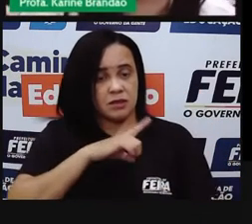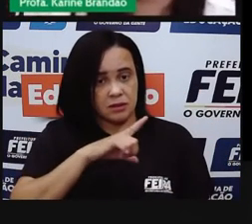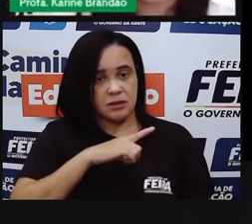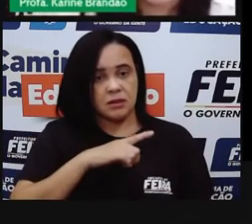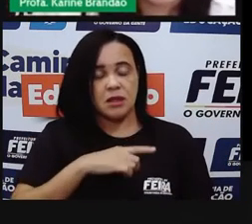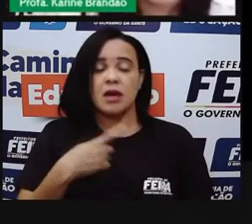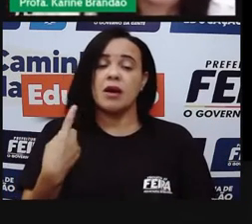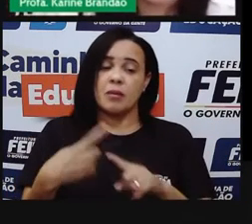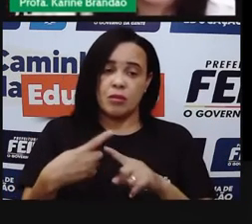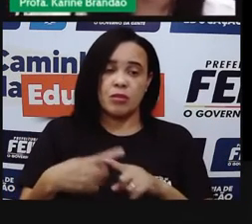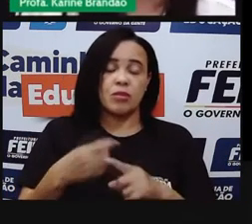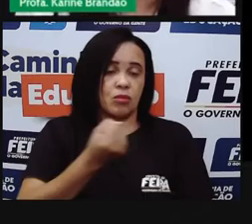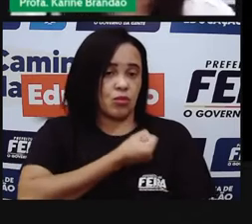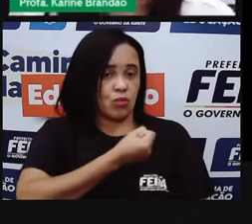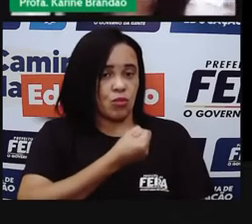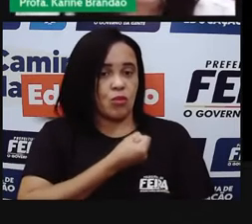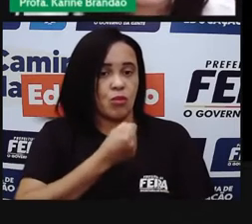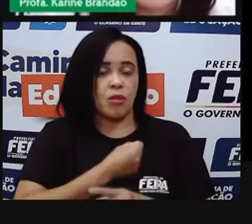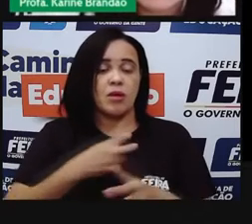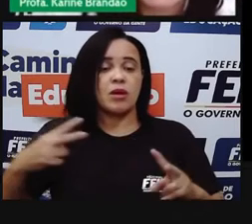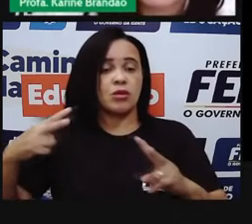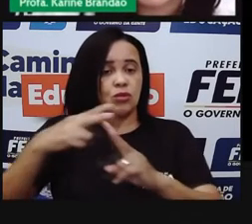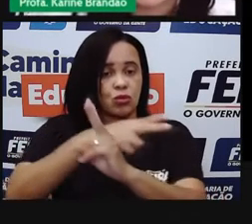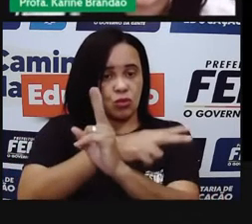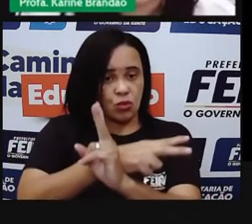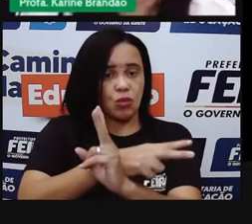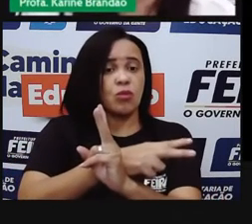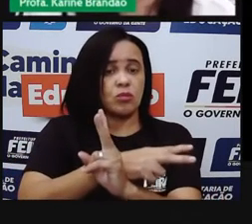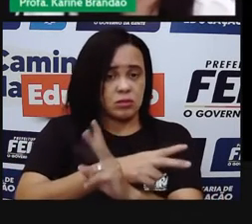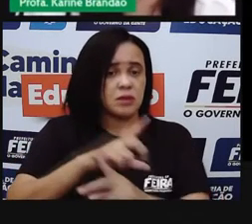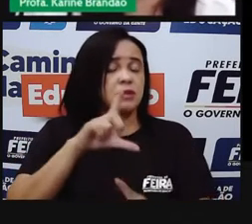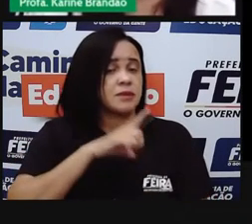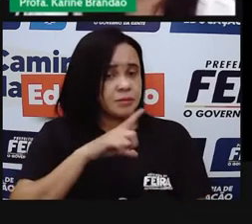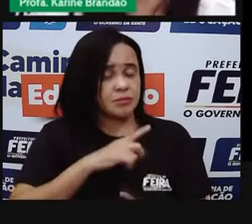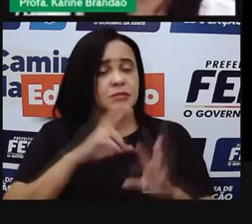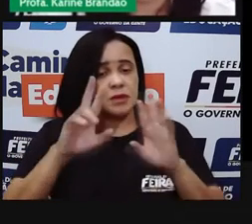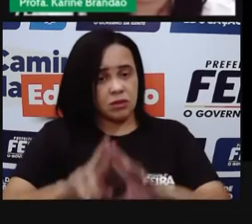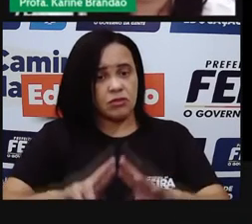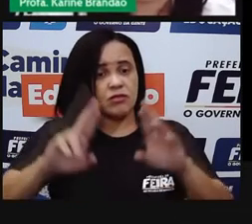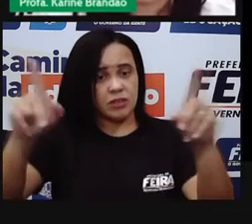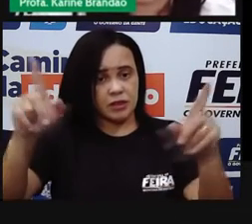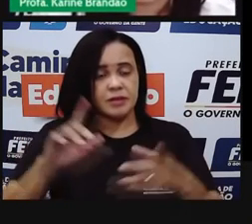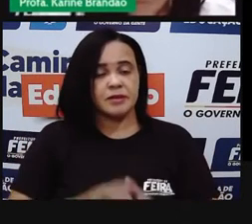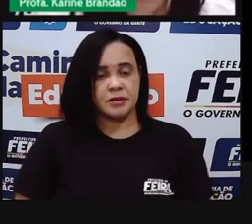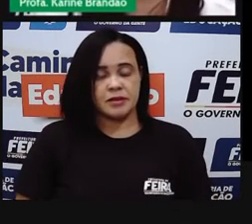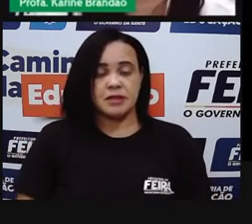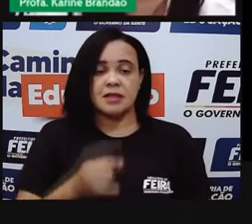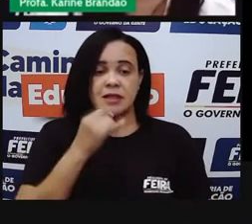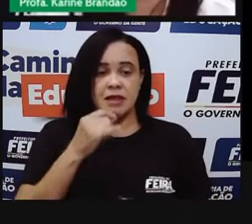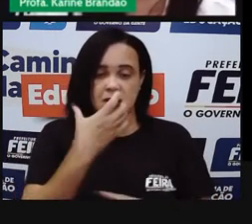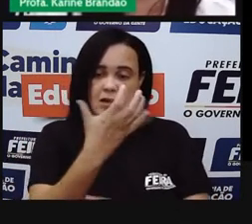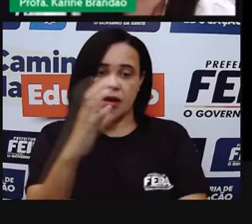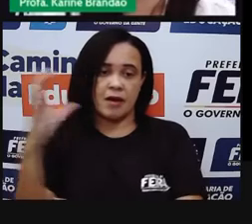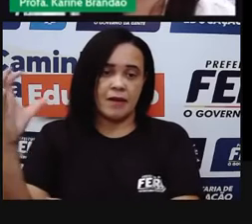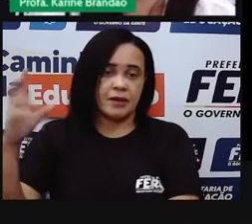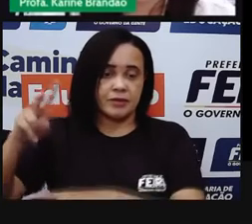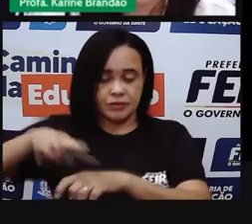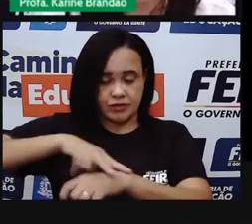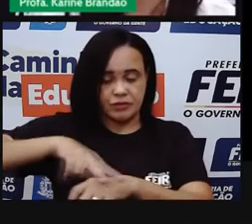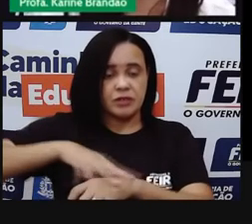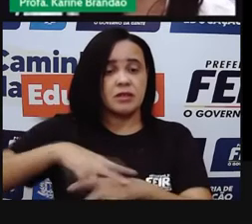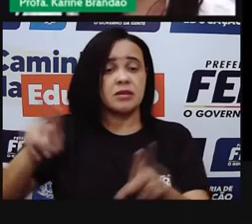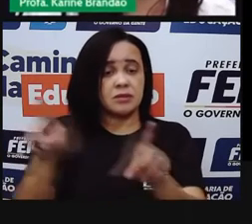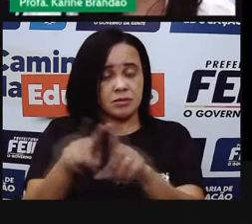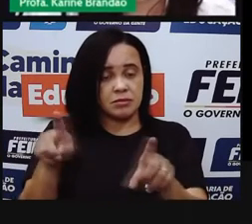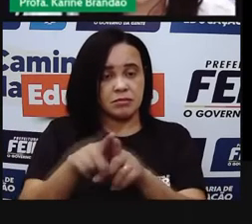número deles também é diferente. Nós e as plantas, como por exemplo o centeio, somos diferentes por conta também dessa